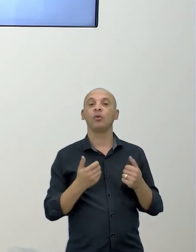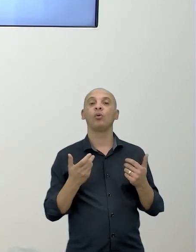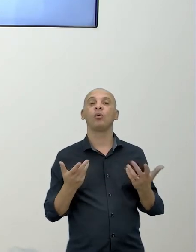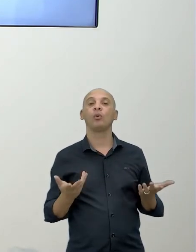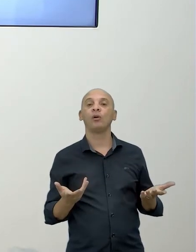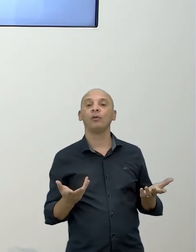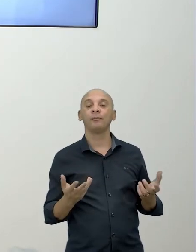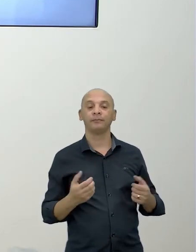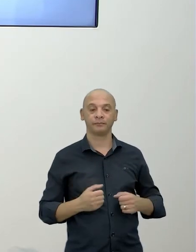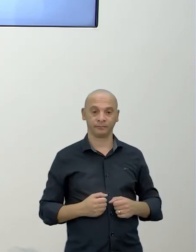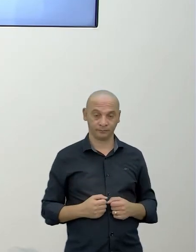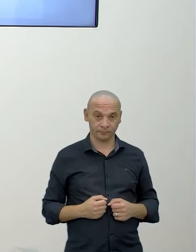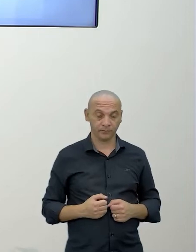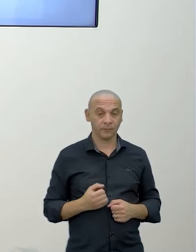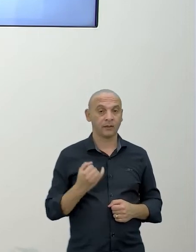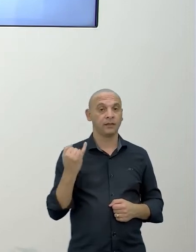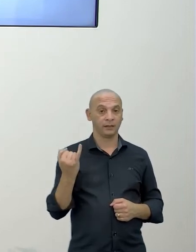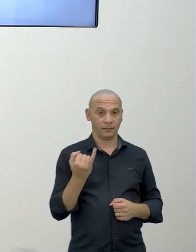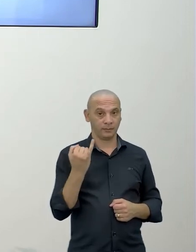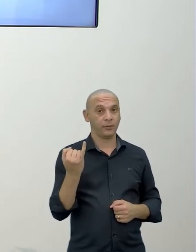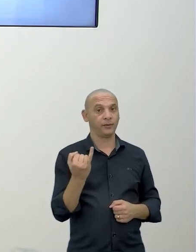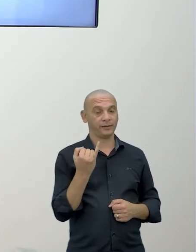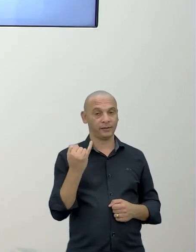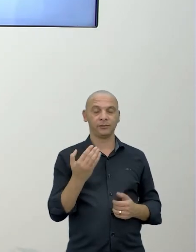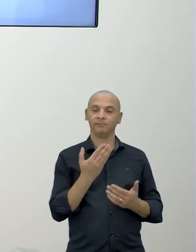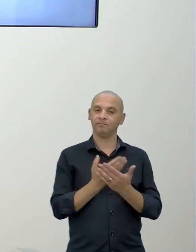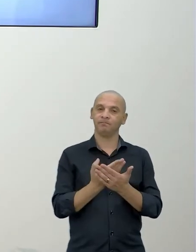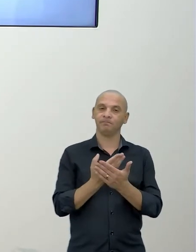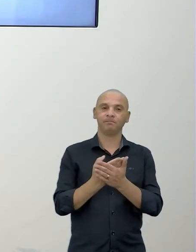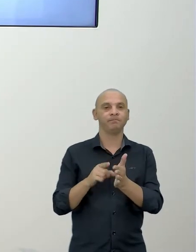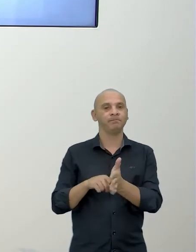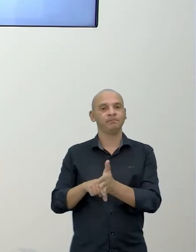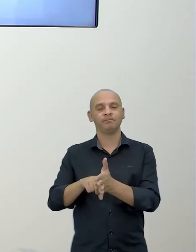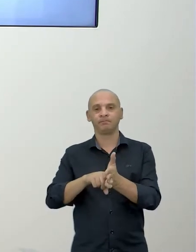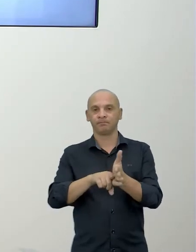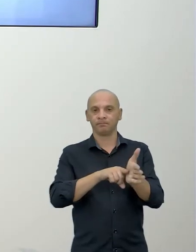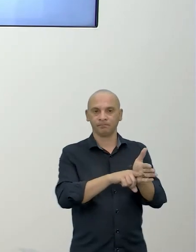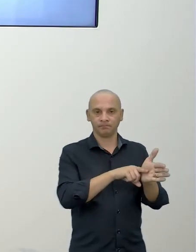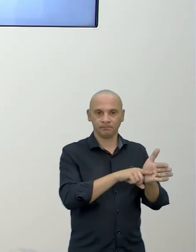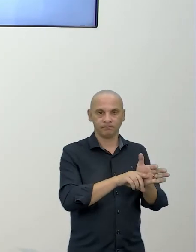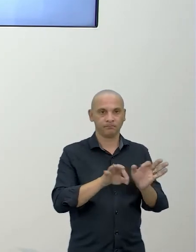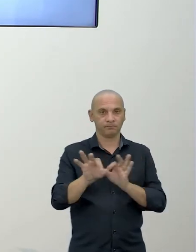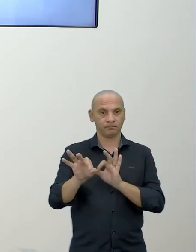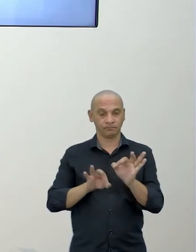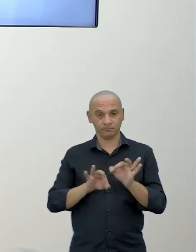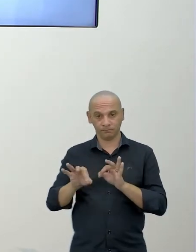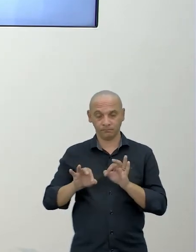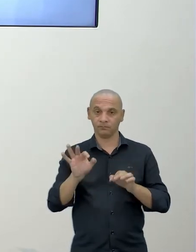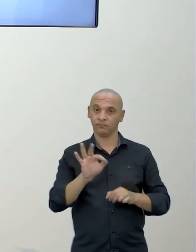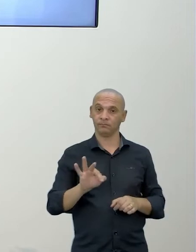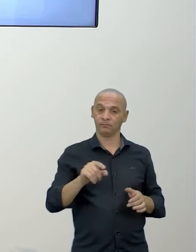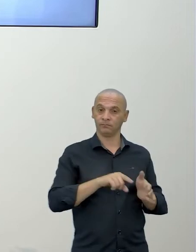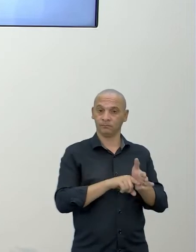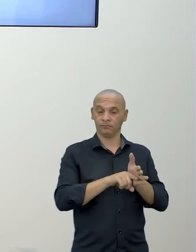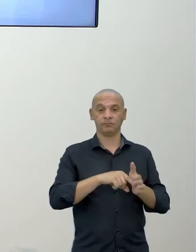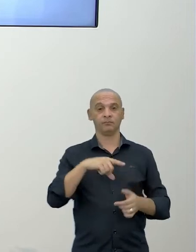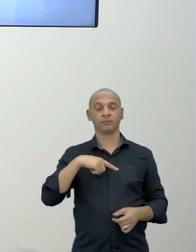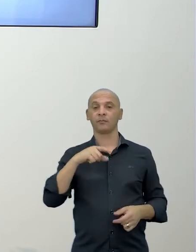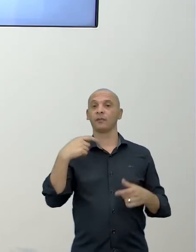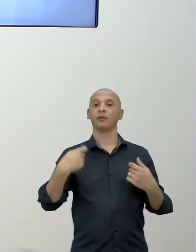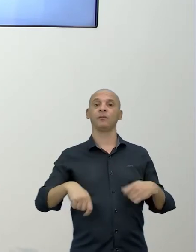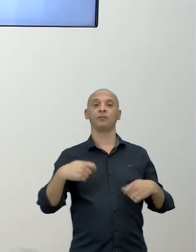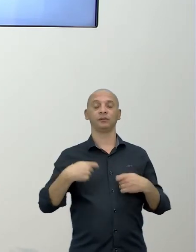secou? Quais dados eu tenho para dizer para você que esse laguinho secou? Então, quando a gente está fazendo um